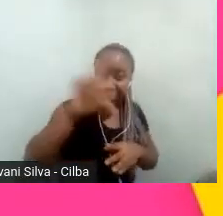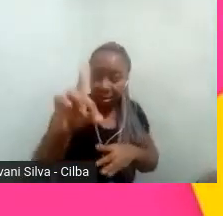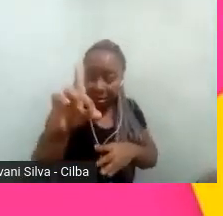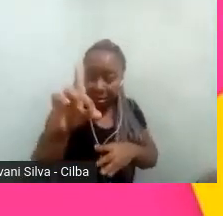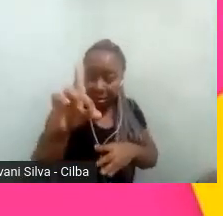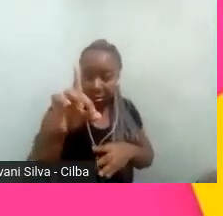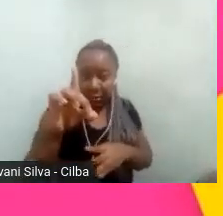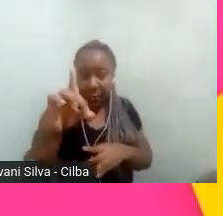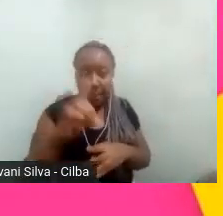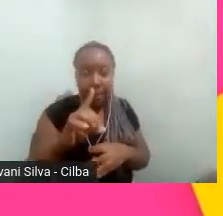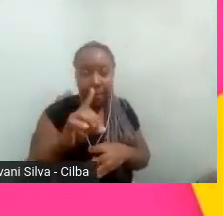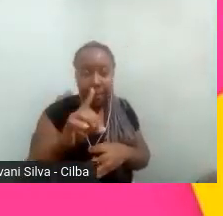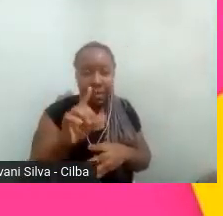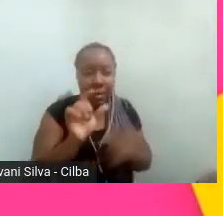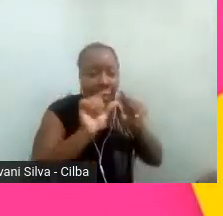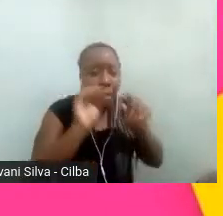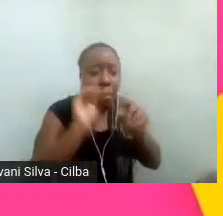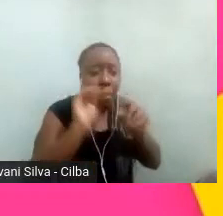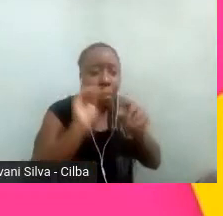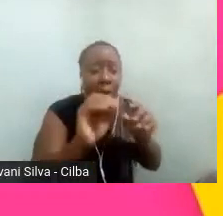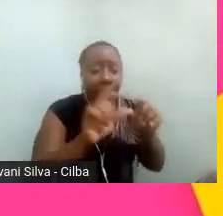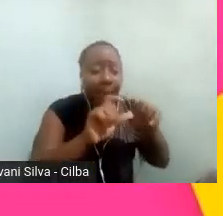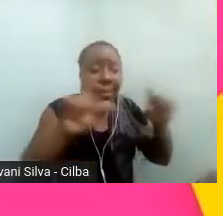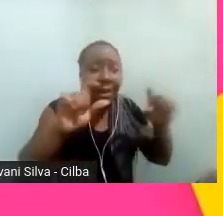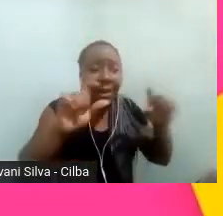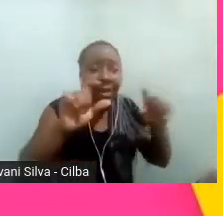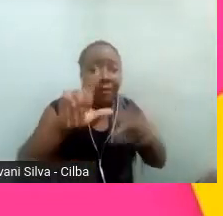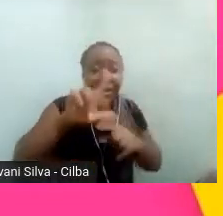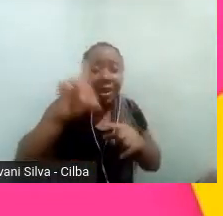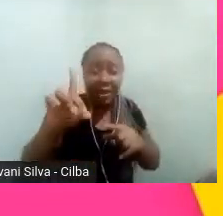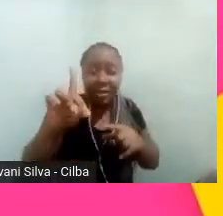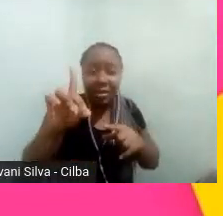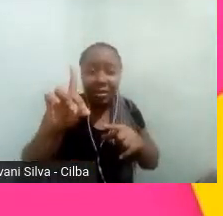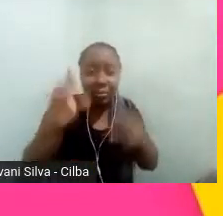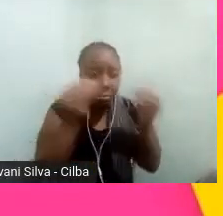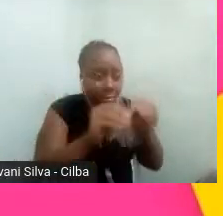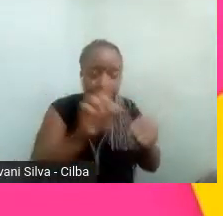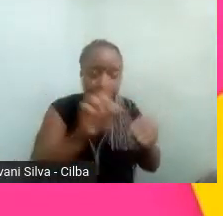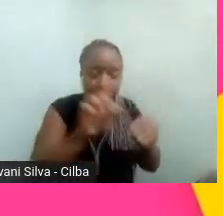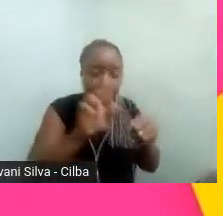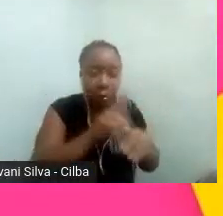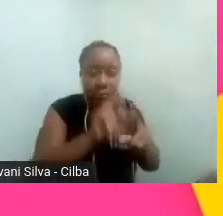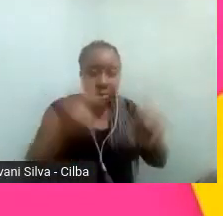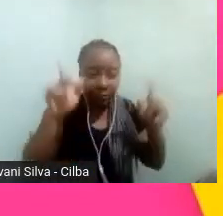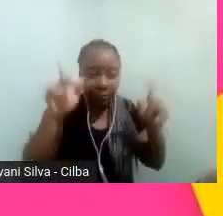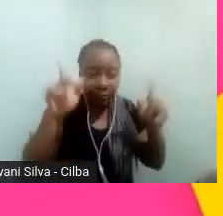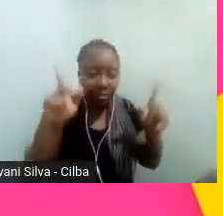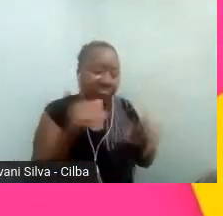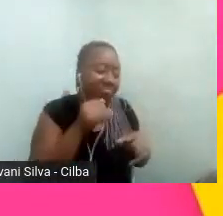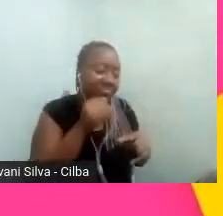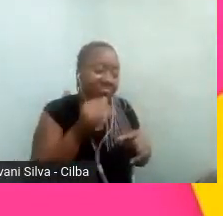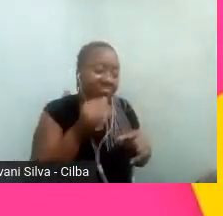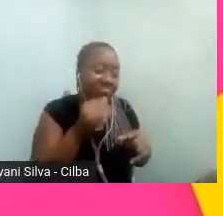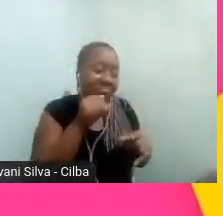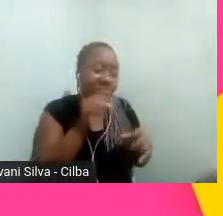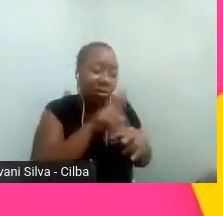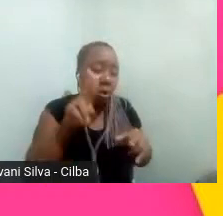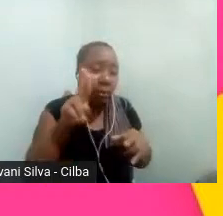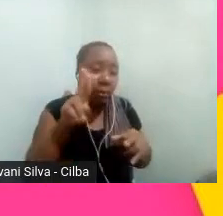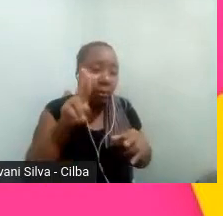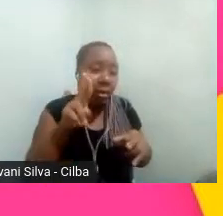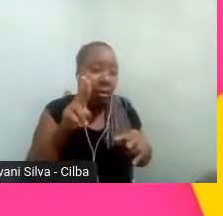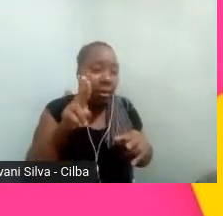palavra LED, eu vou dar um nome um pouco diferente para esse LED. Vamos supor que esse LED chama bola.